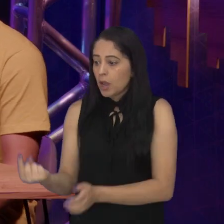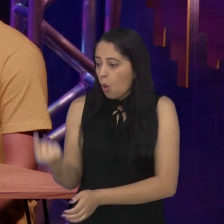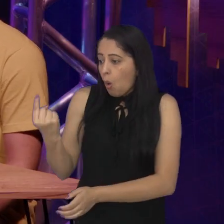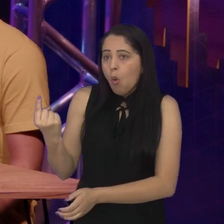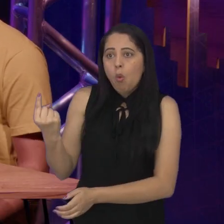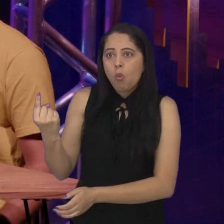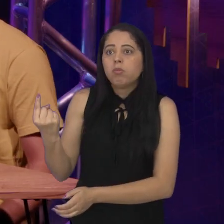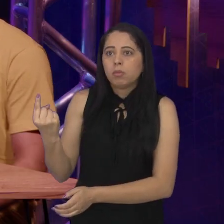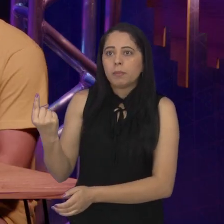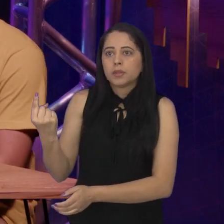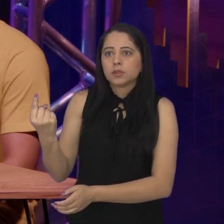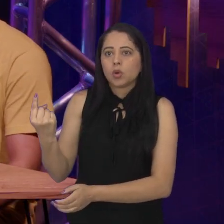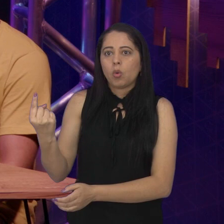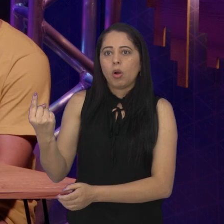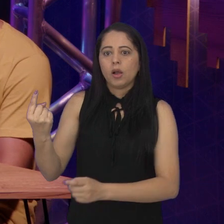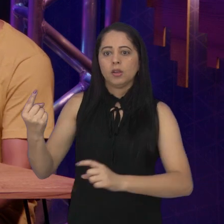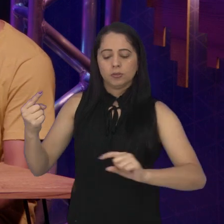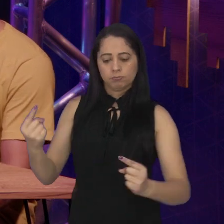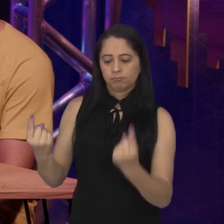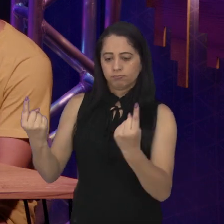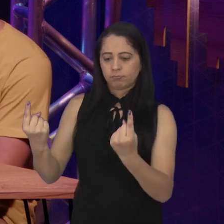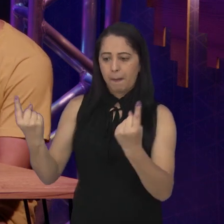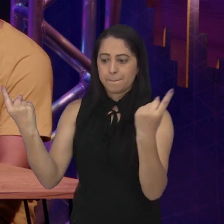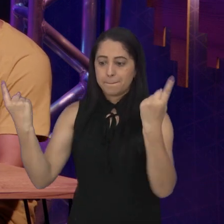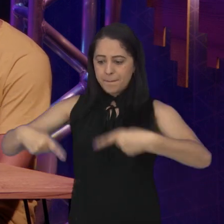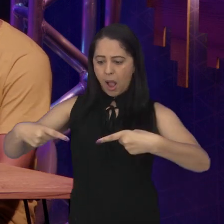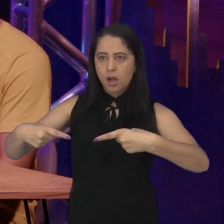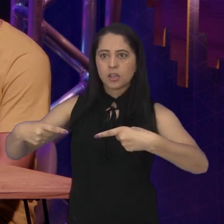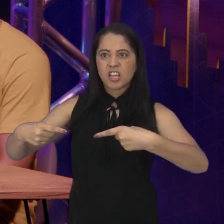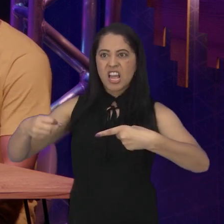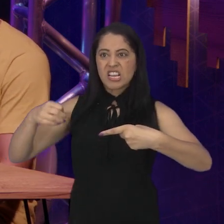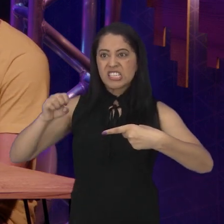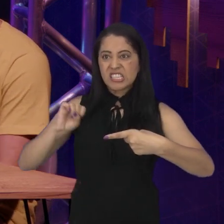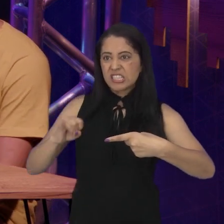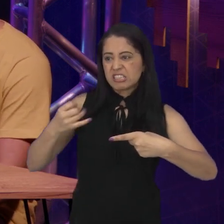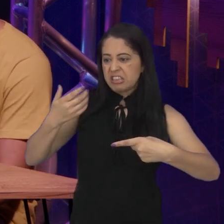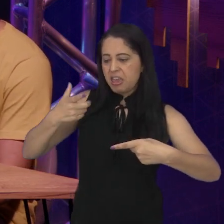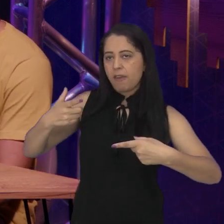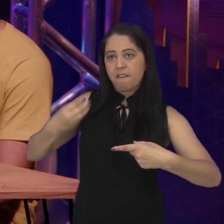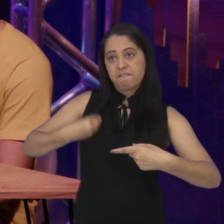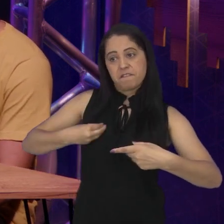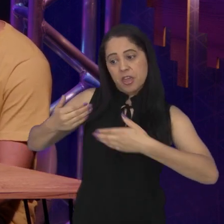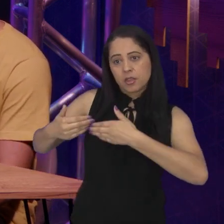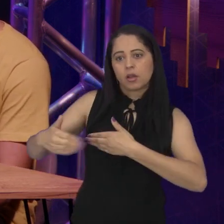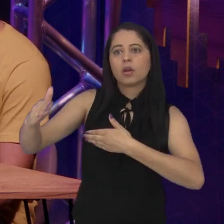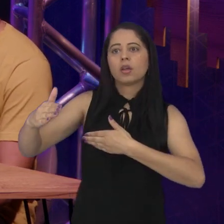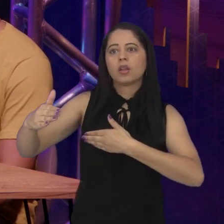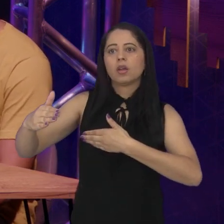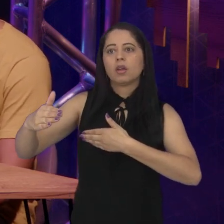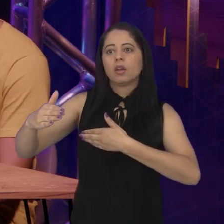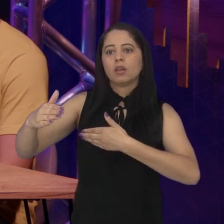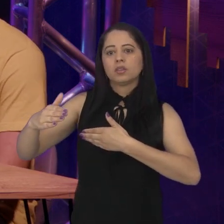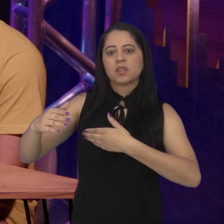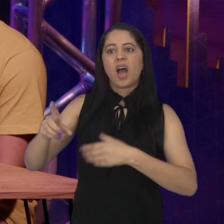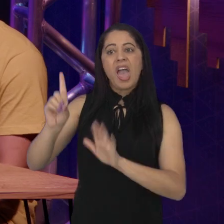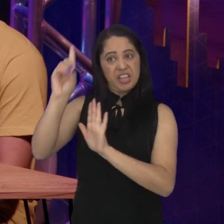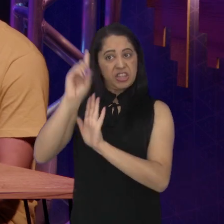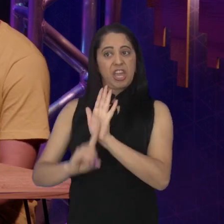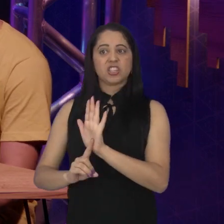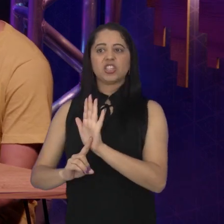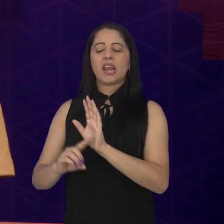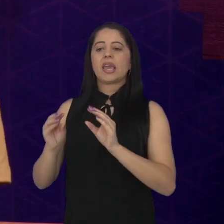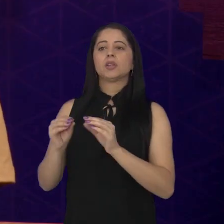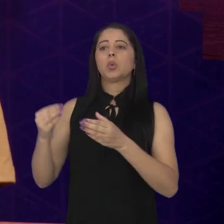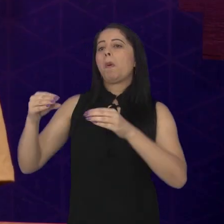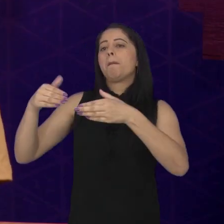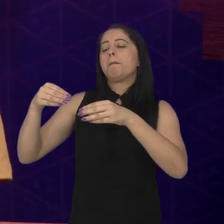né, botado para lutar com o outro, e quem sai vivo daquilo, tipo, pode sobreviver,